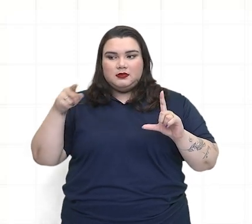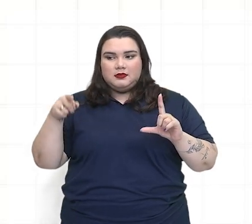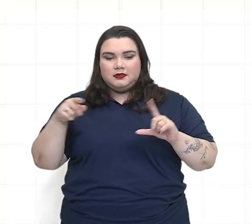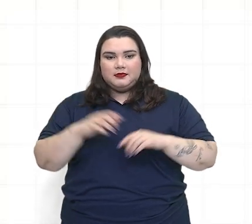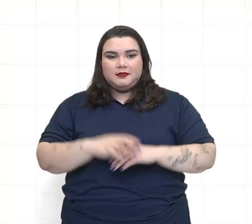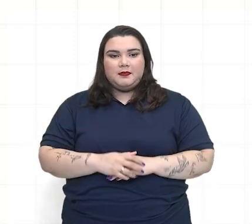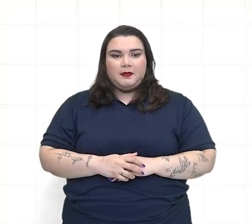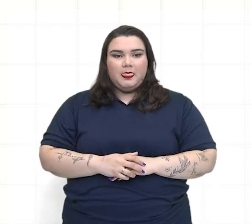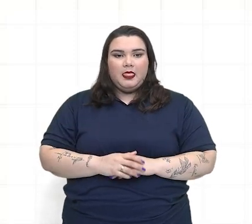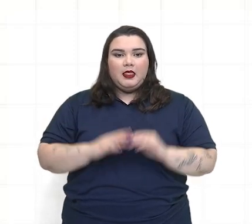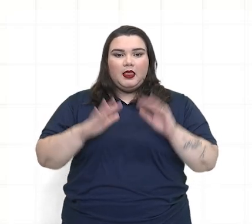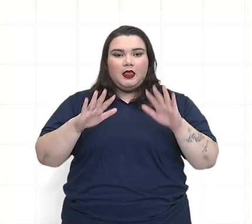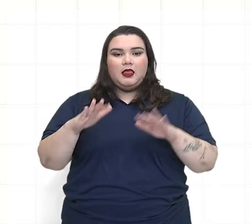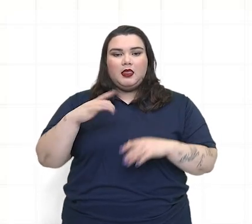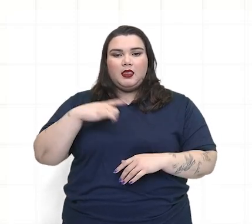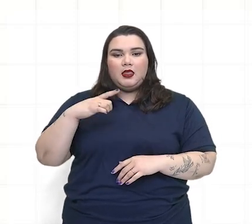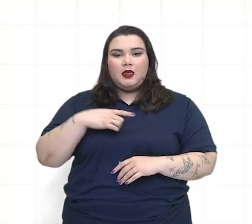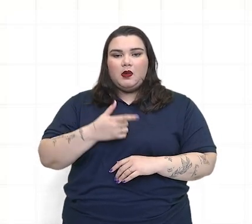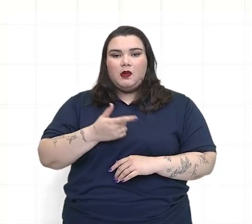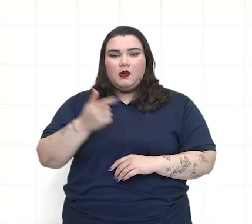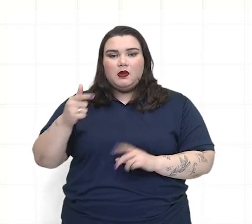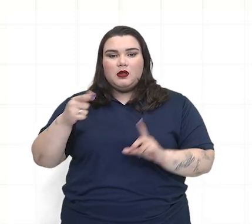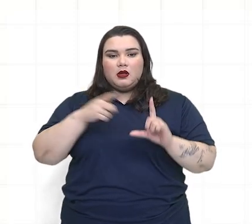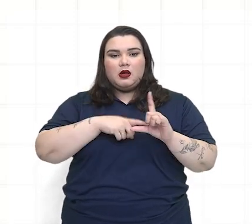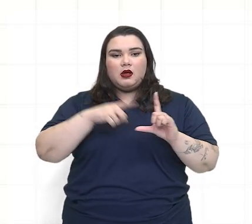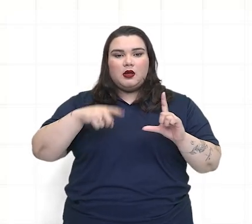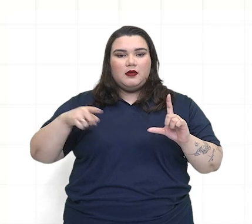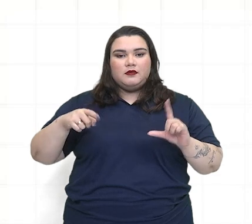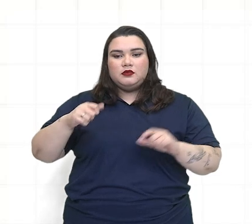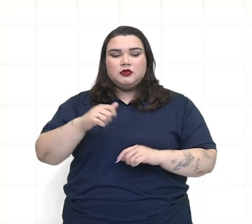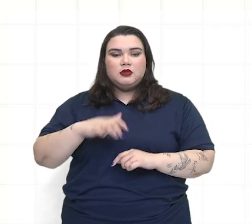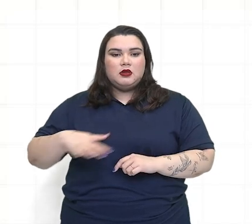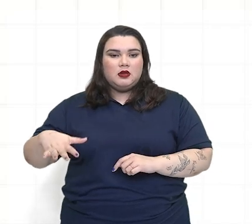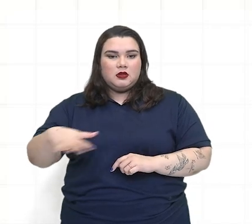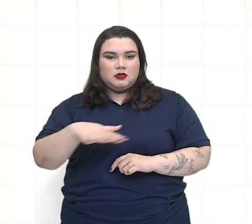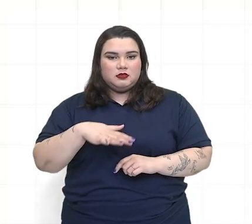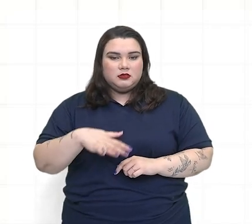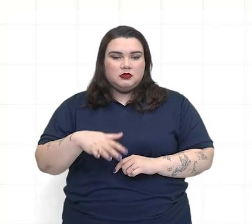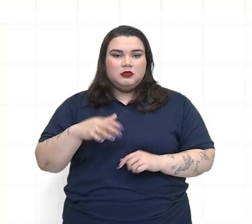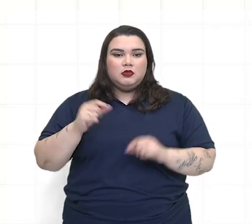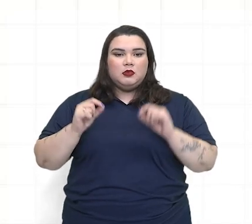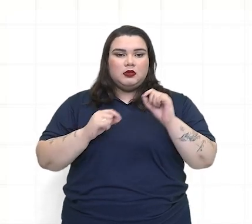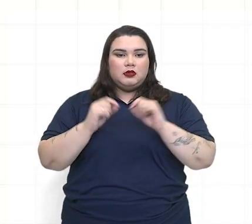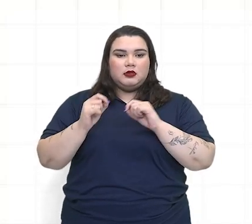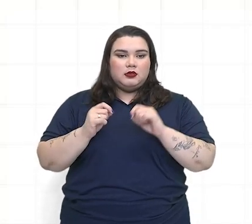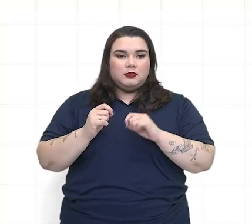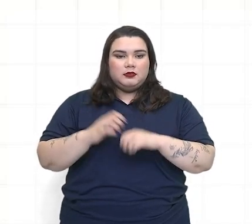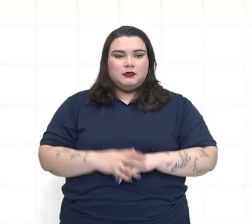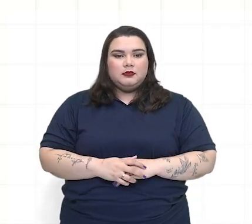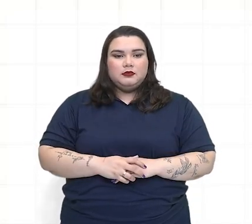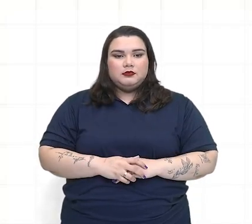E temos esse gráfico aqui, ó, que é o chamado gráfico de áreas, que ele fala o quê?